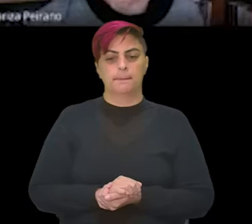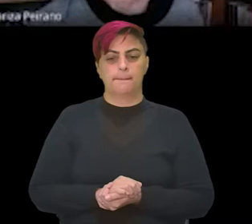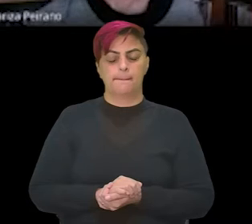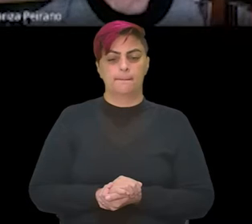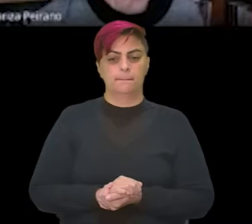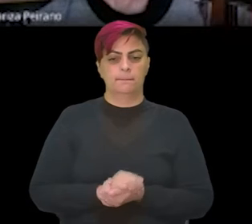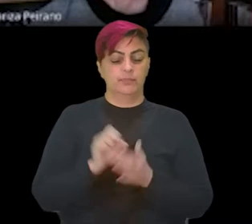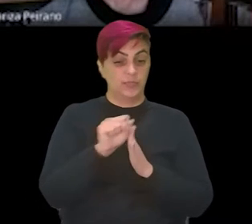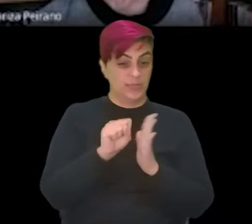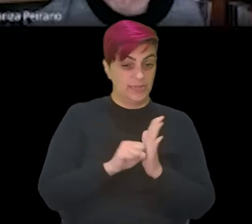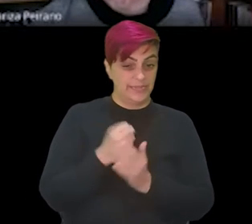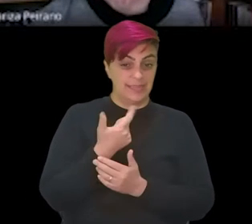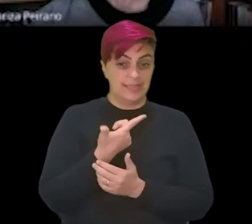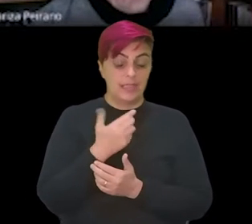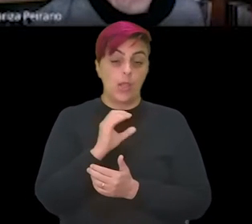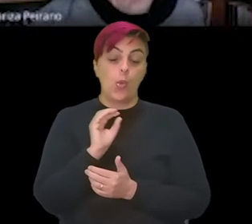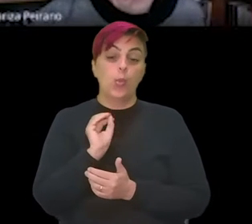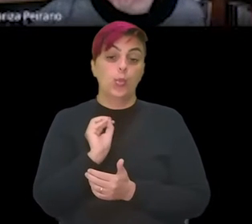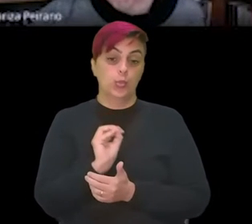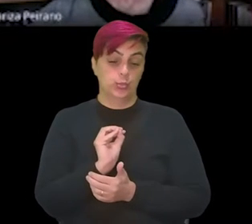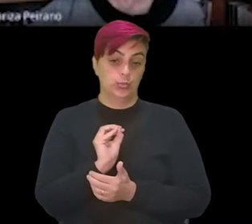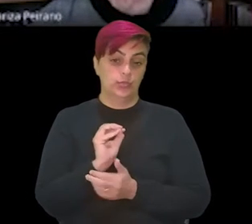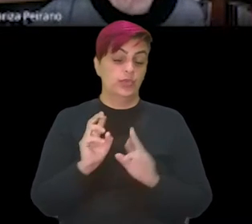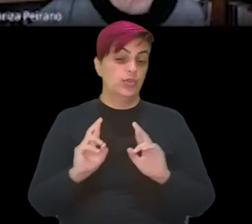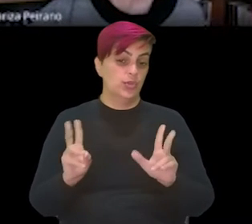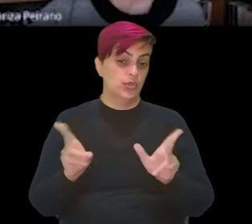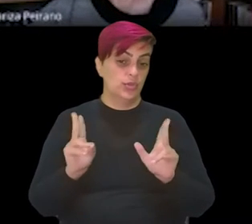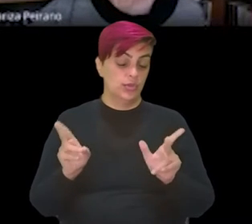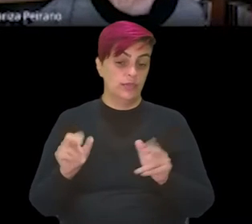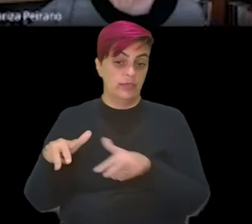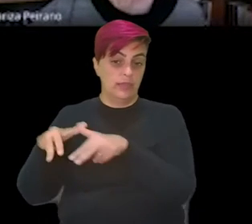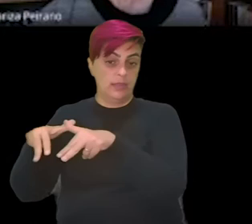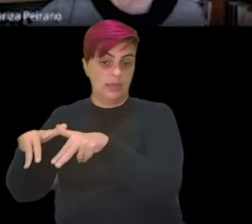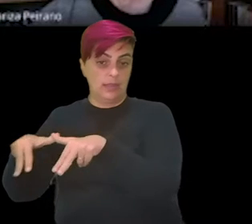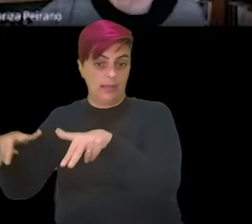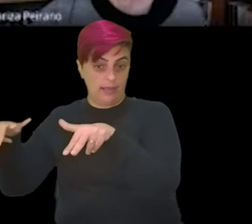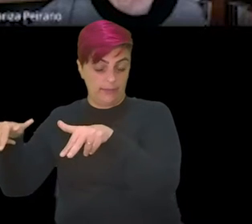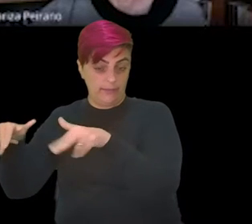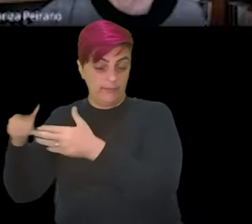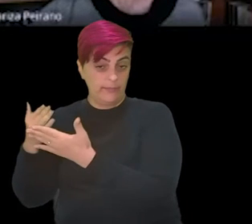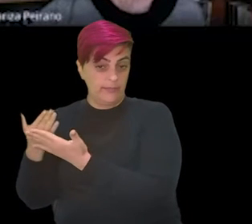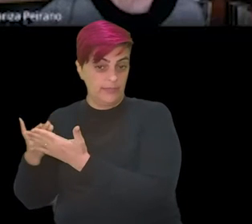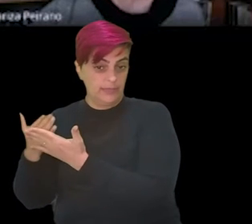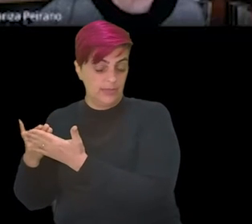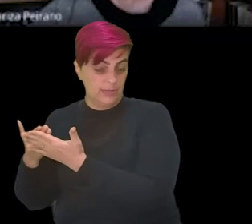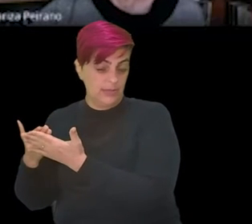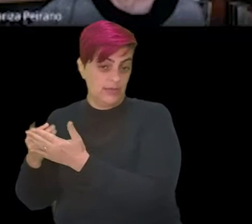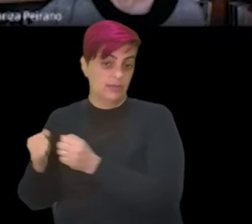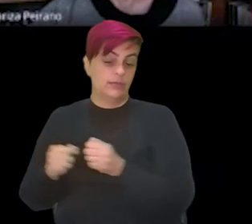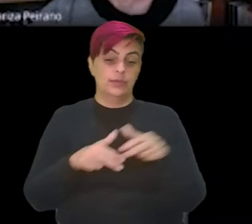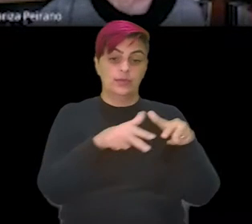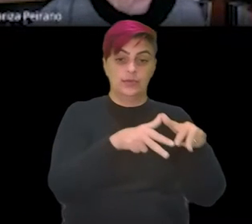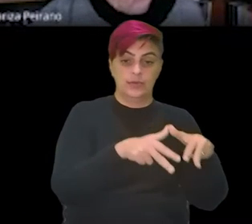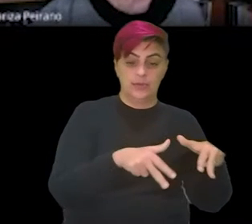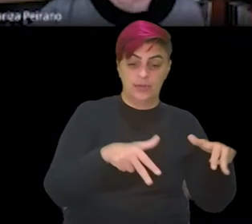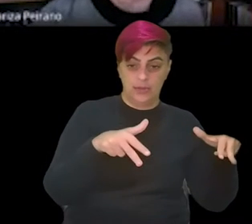Durante muito tempo, no século XX, a distinção entre etnografia e etnologia dominou